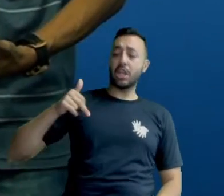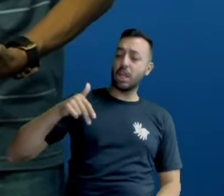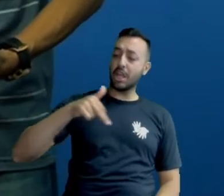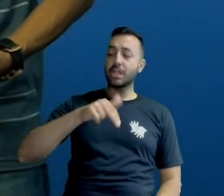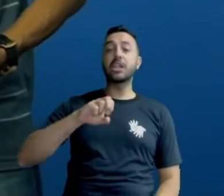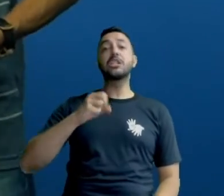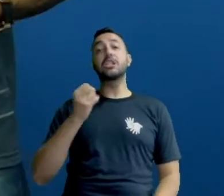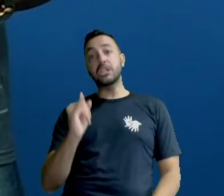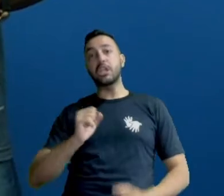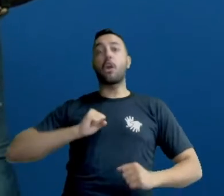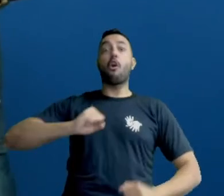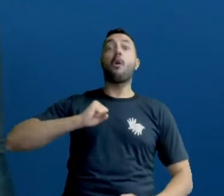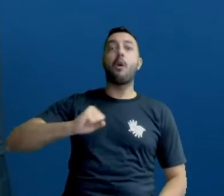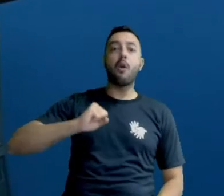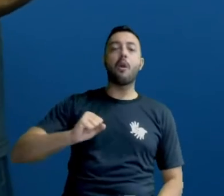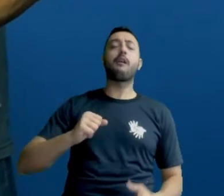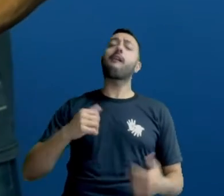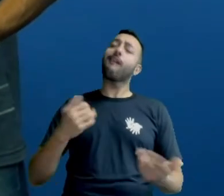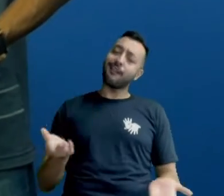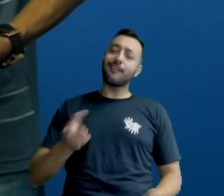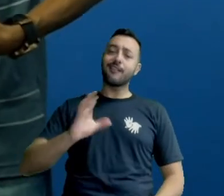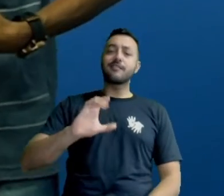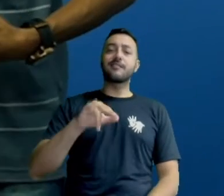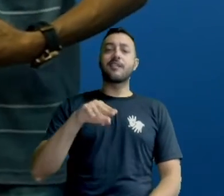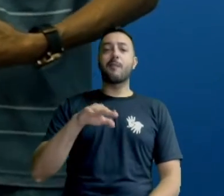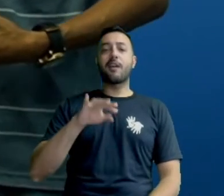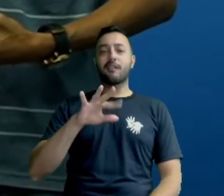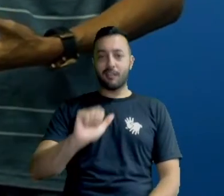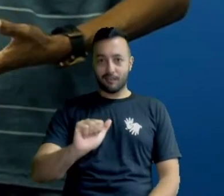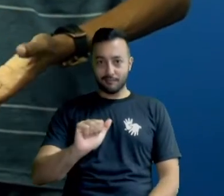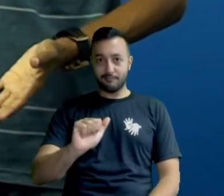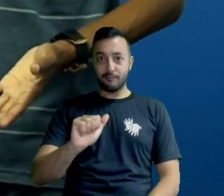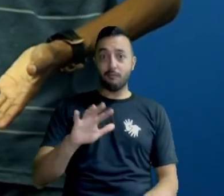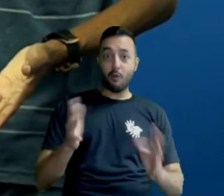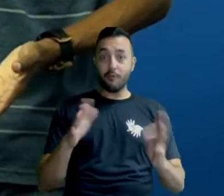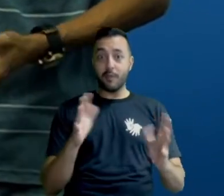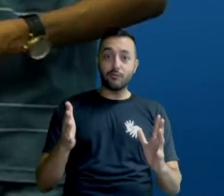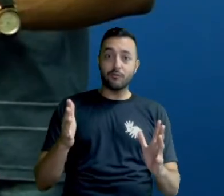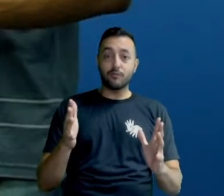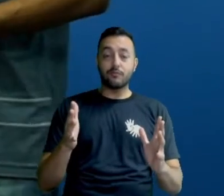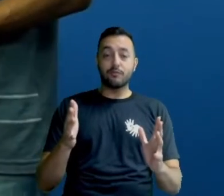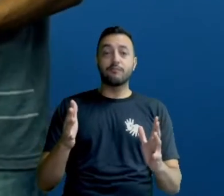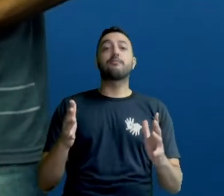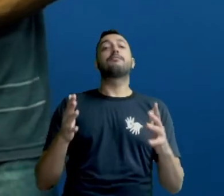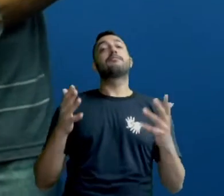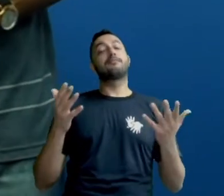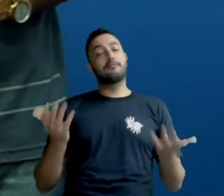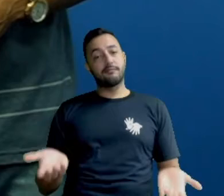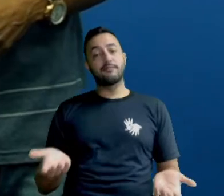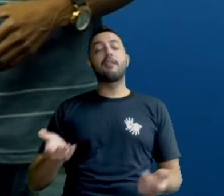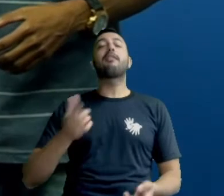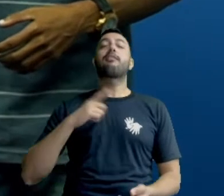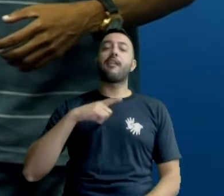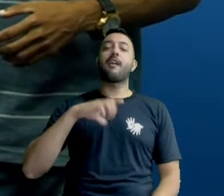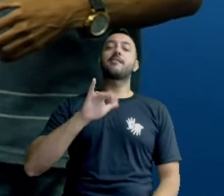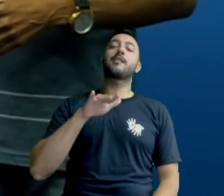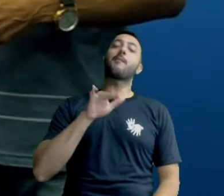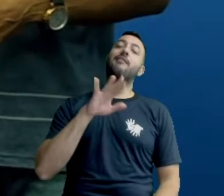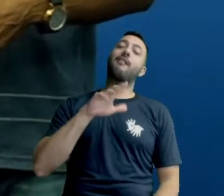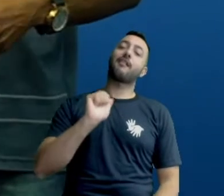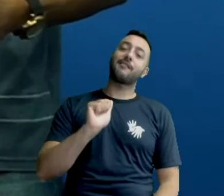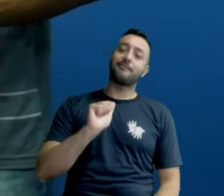corre, tá? É a cinemática. Movimentou, tem a cinemática por trás. Então, vamos